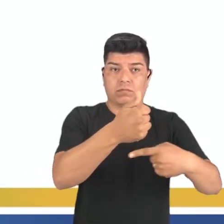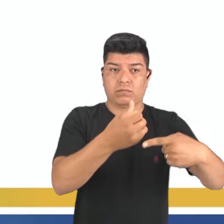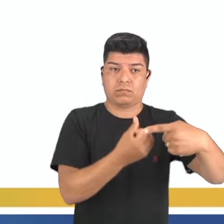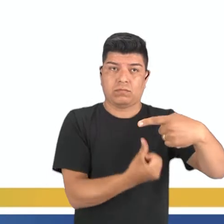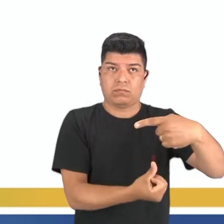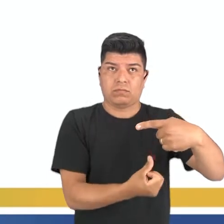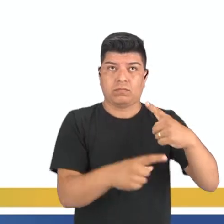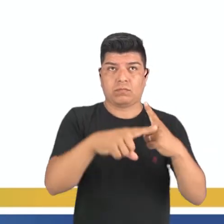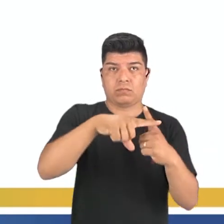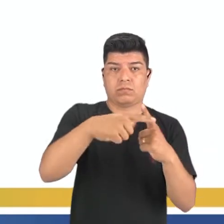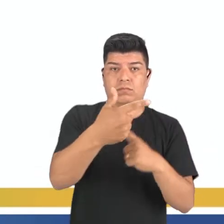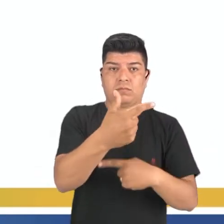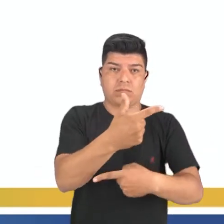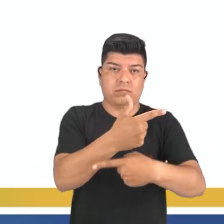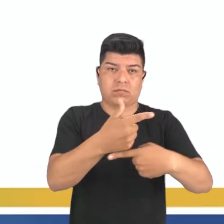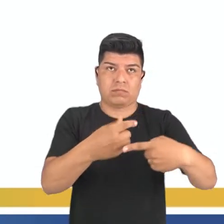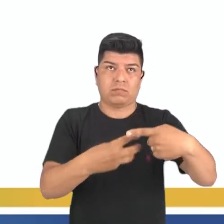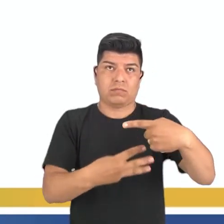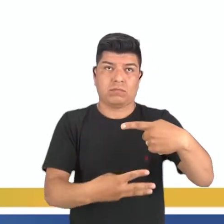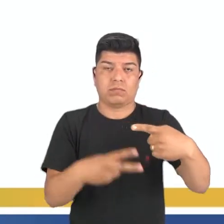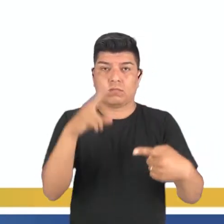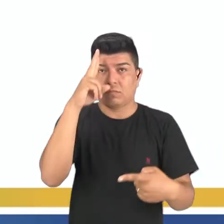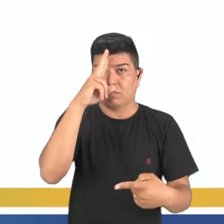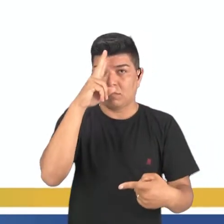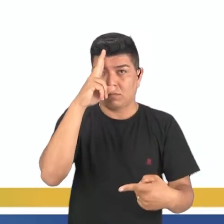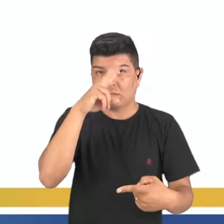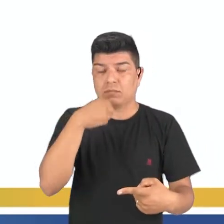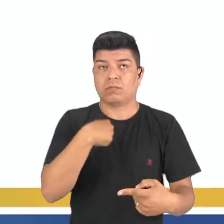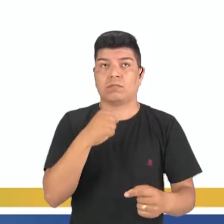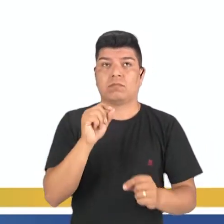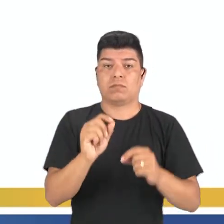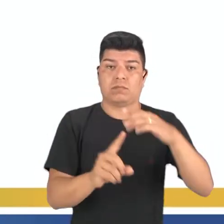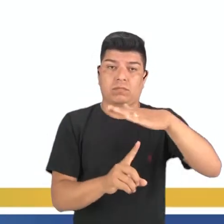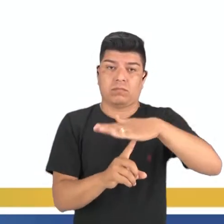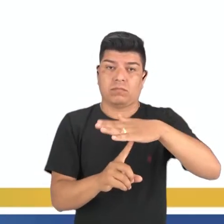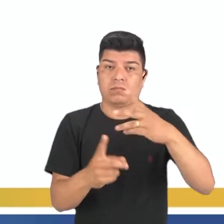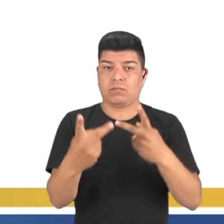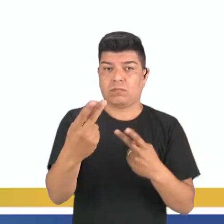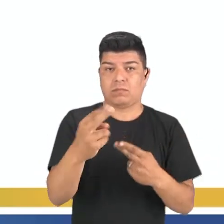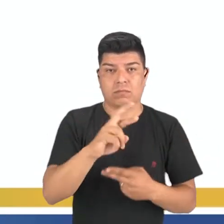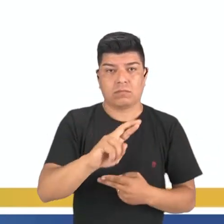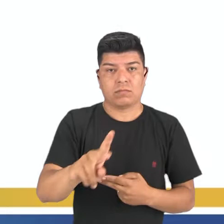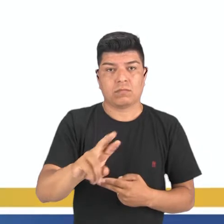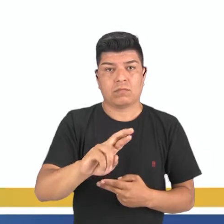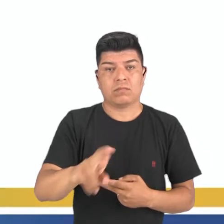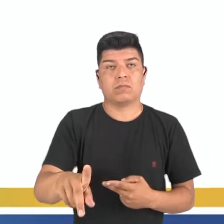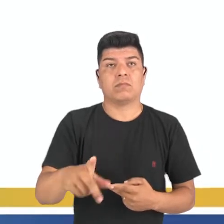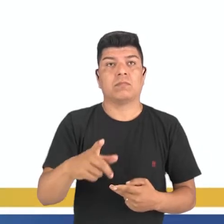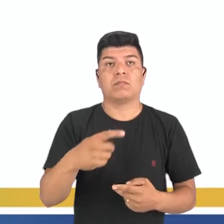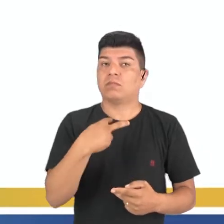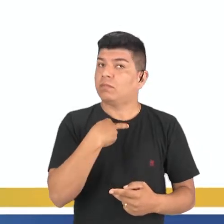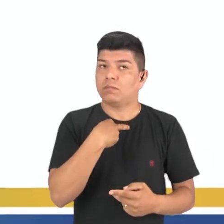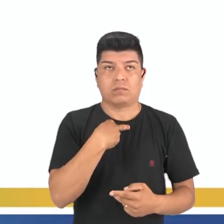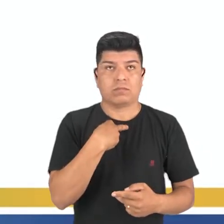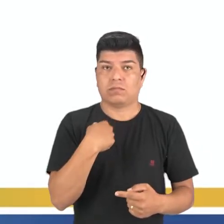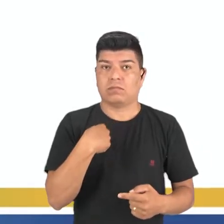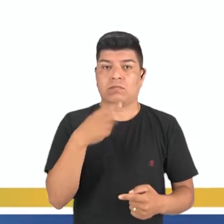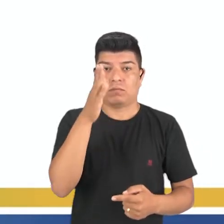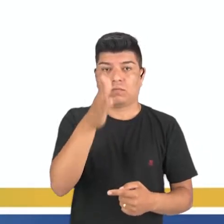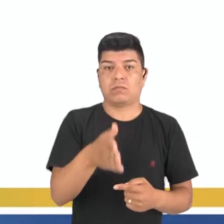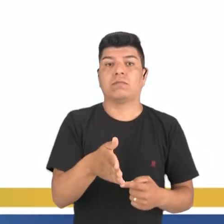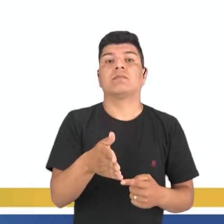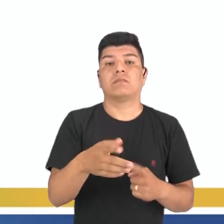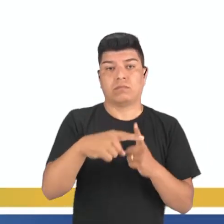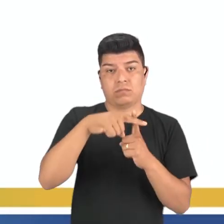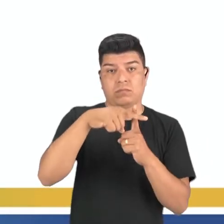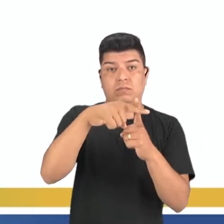2/3, eu devo lembrar que os denominadores não são iguais. Então, eu não posso diretamente somar os